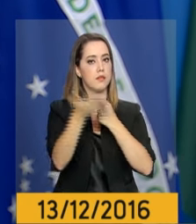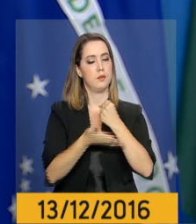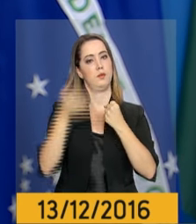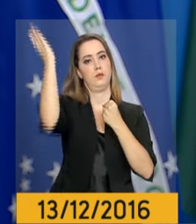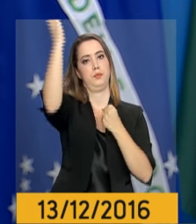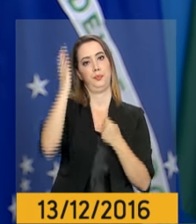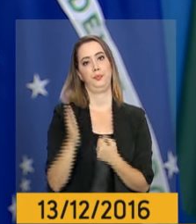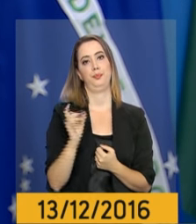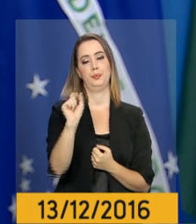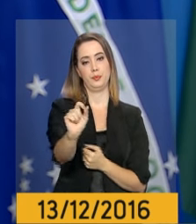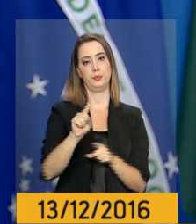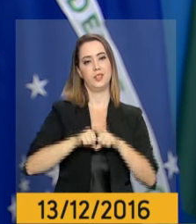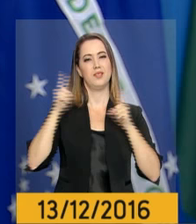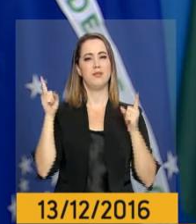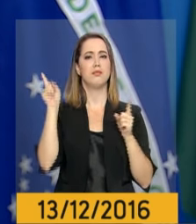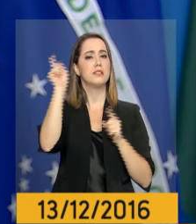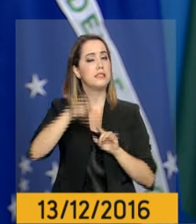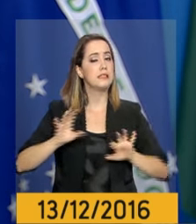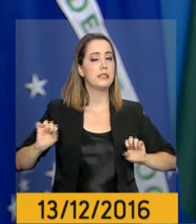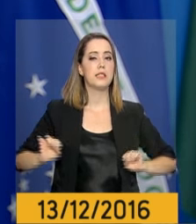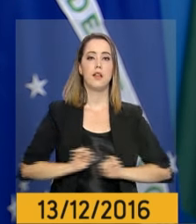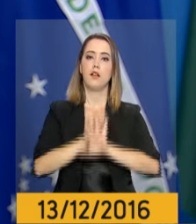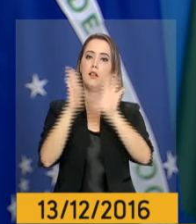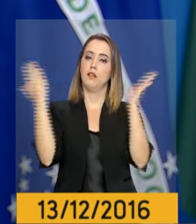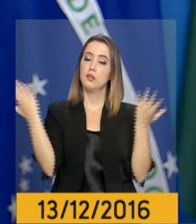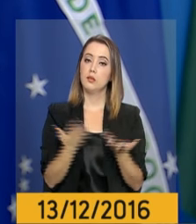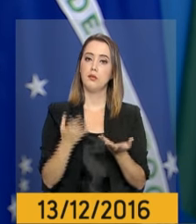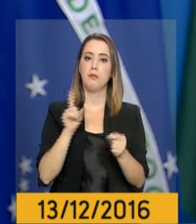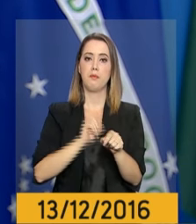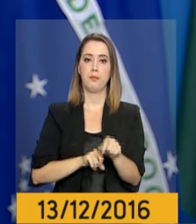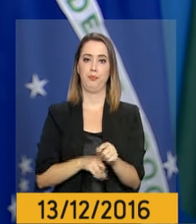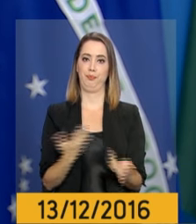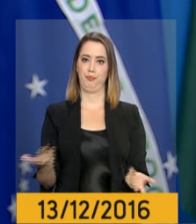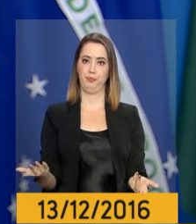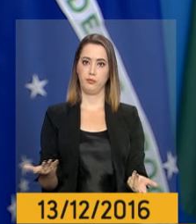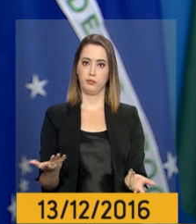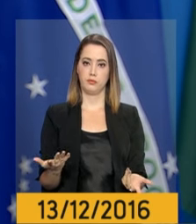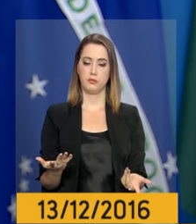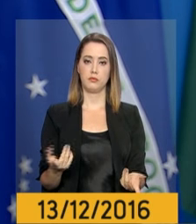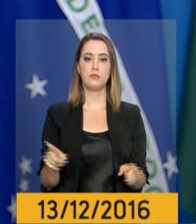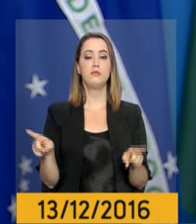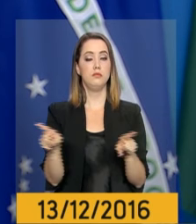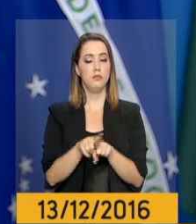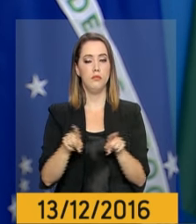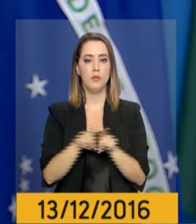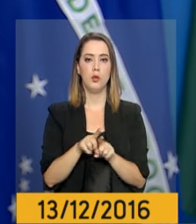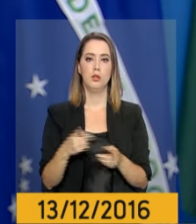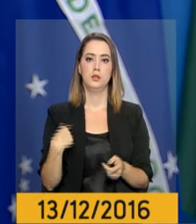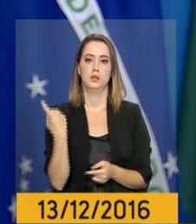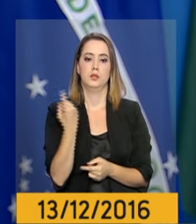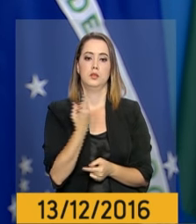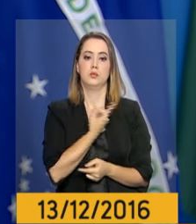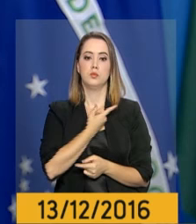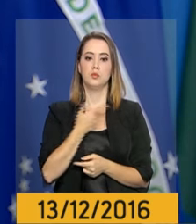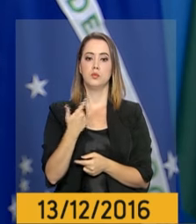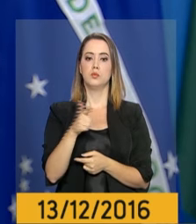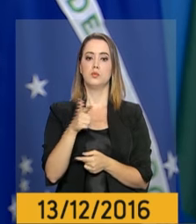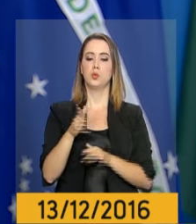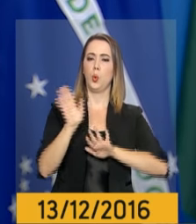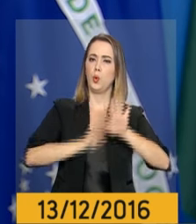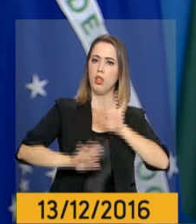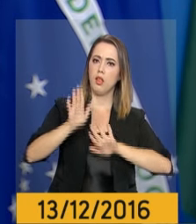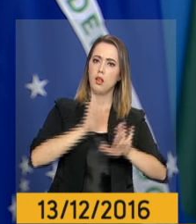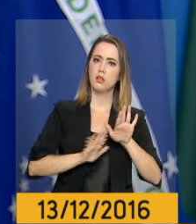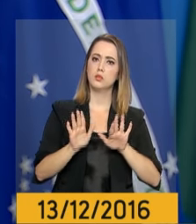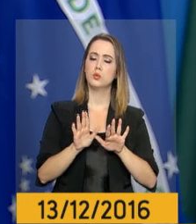brasileiro. Mas é claro que a essa altura também nós não nos descuidamos